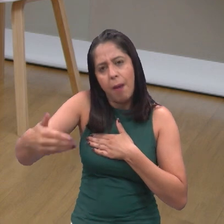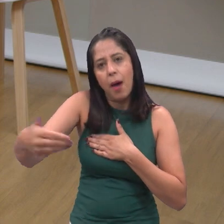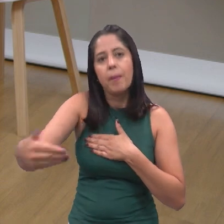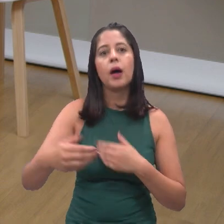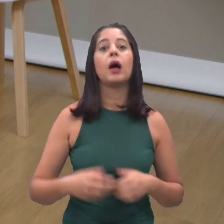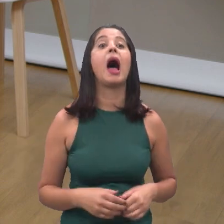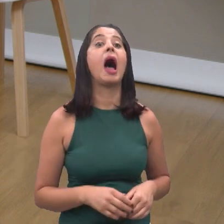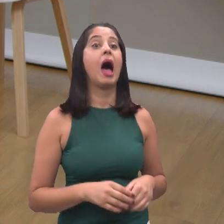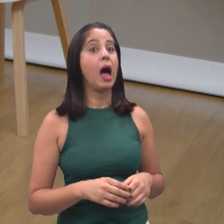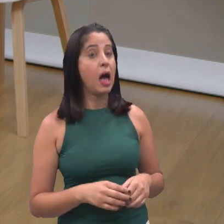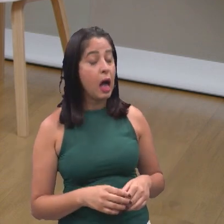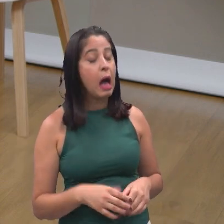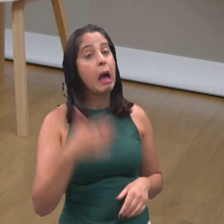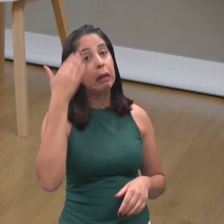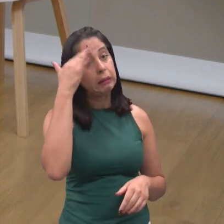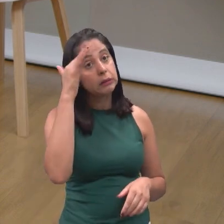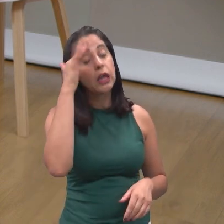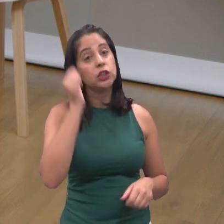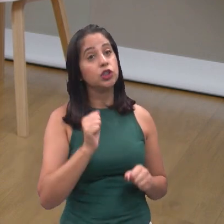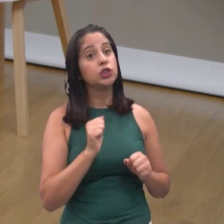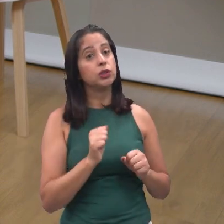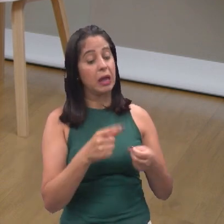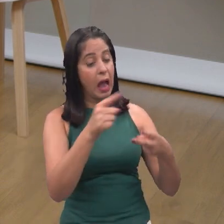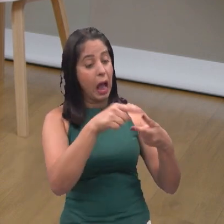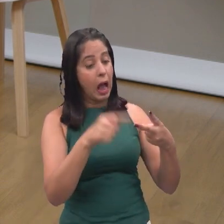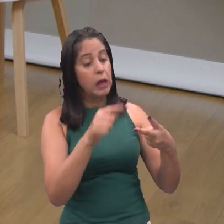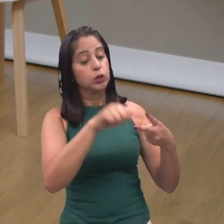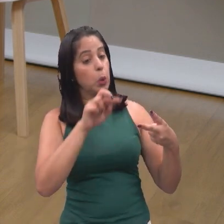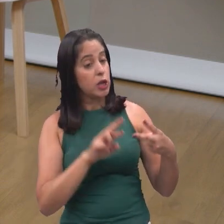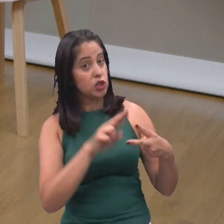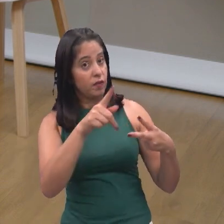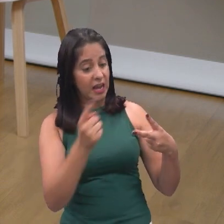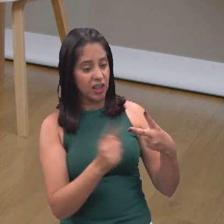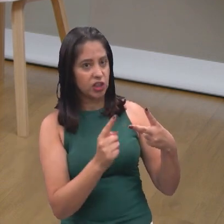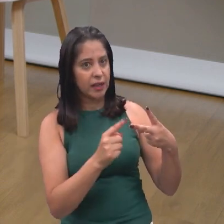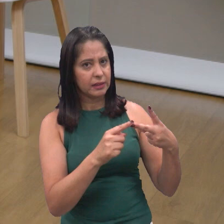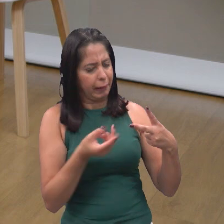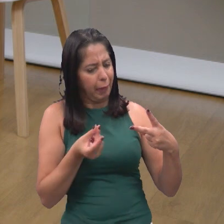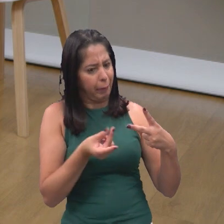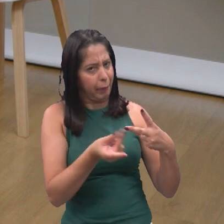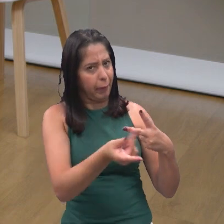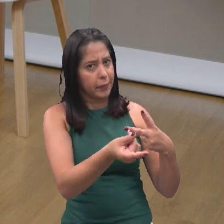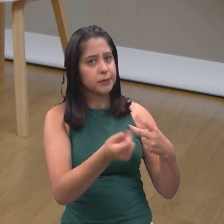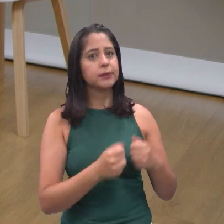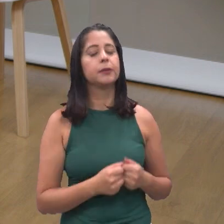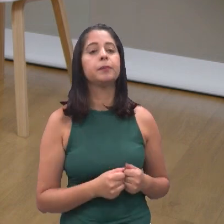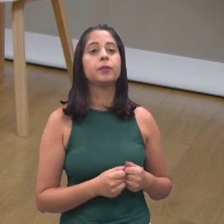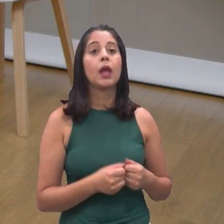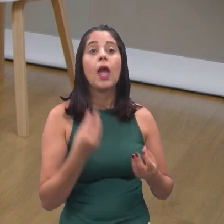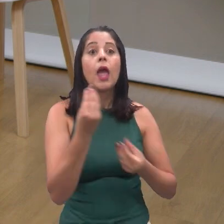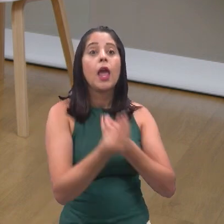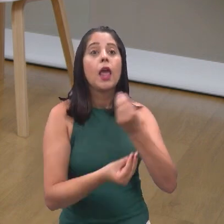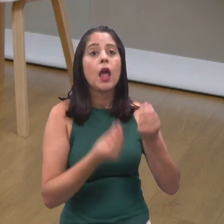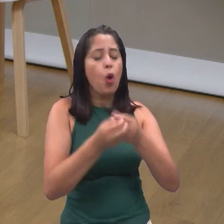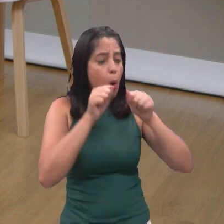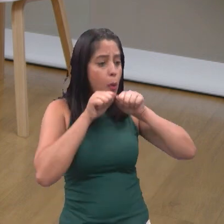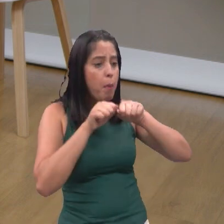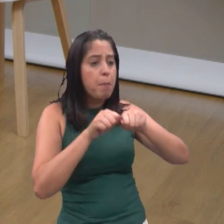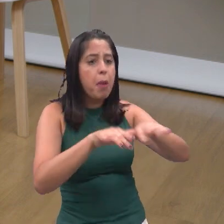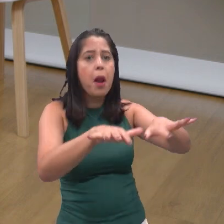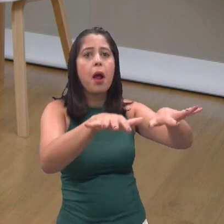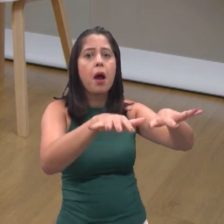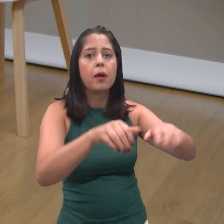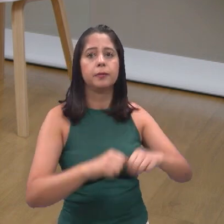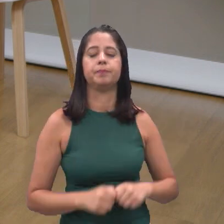diferença entre as duas doenças, é que a tosse da coqueluche ela arrasta por mais tempo. Exatamente. E quais são as vias de transmissão da coqueluche? Como que ela pode ser?